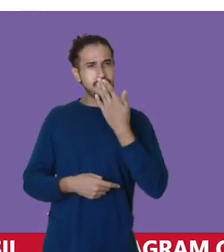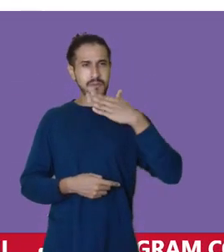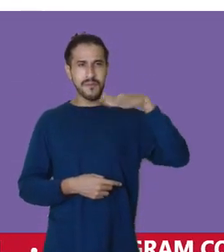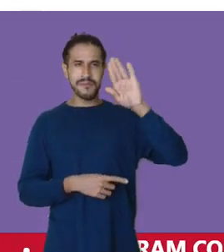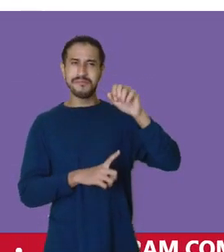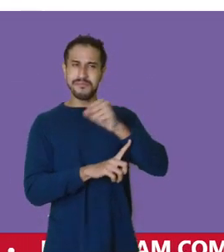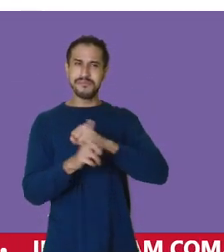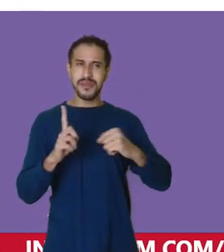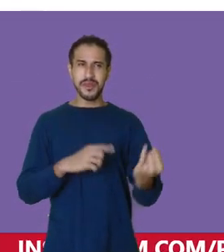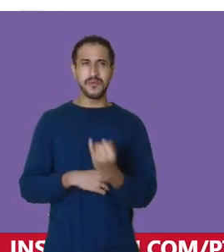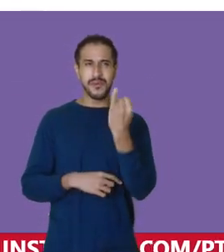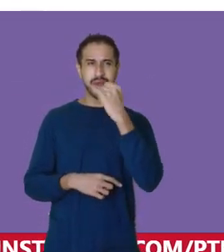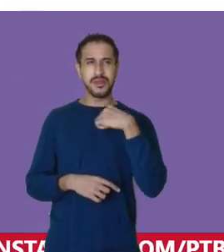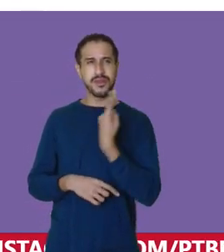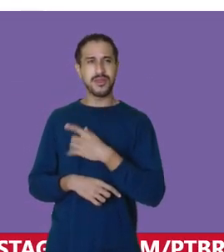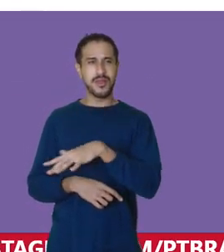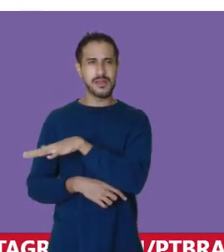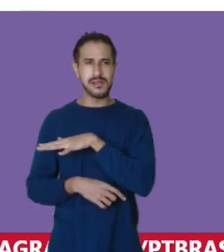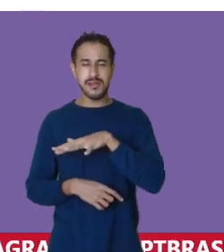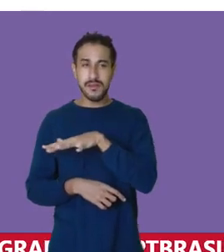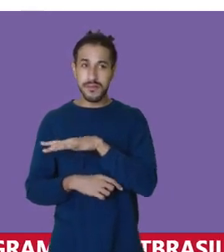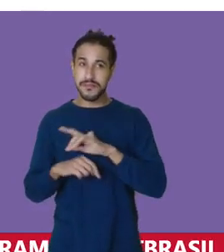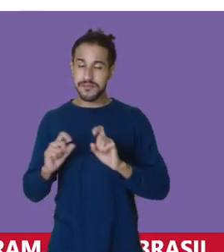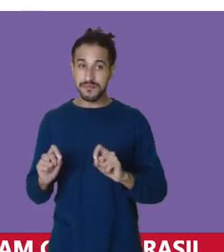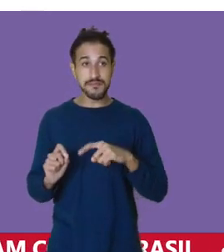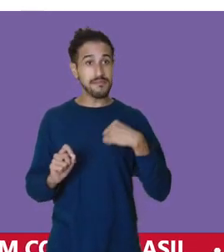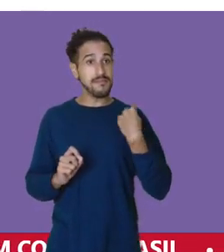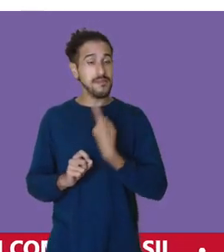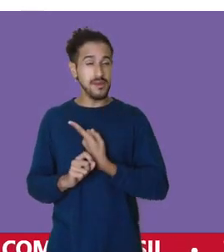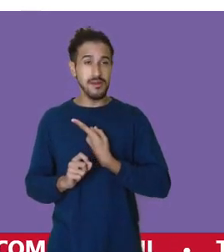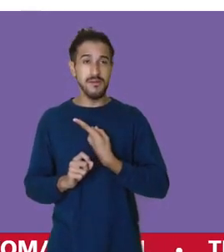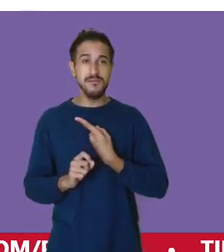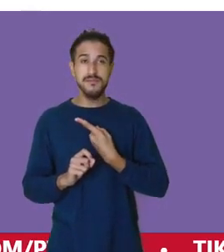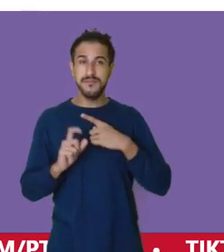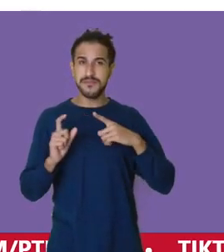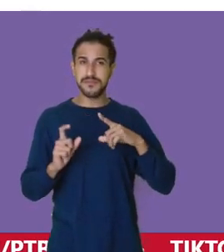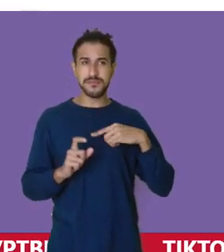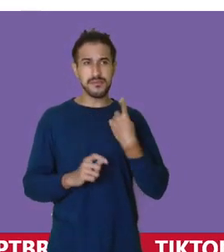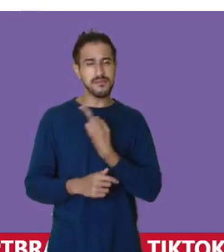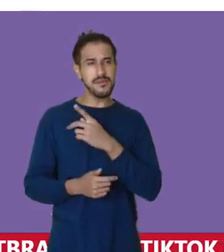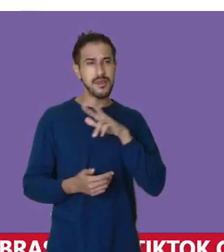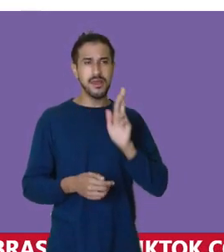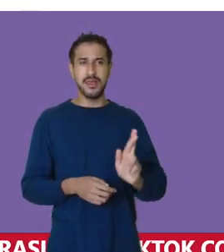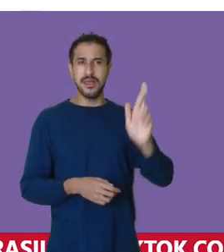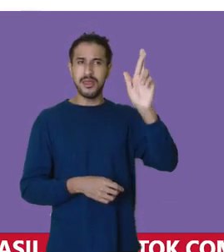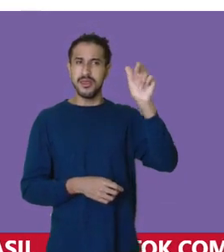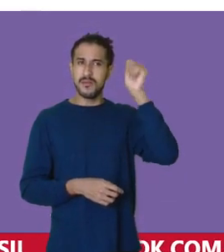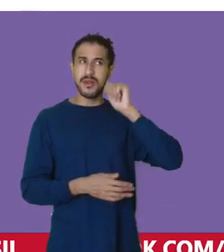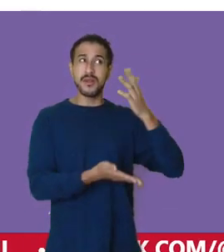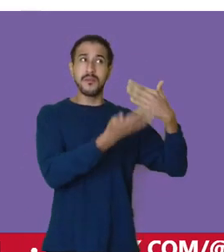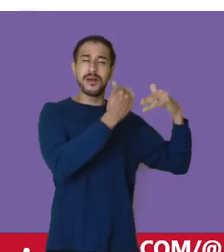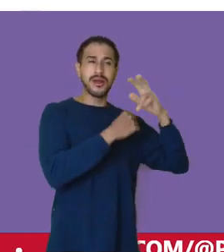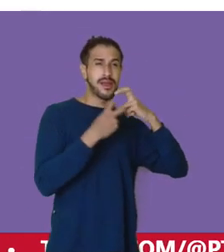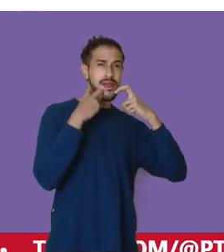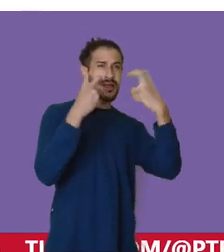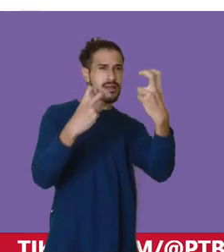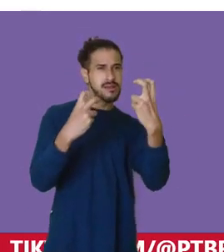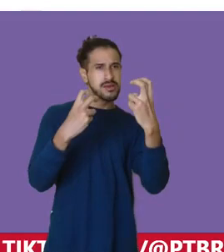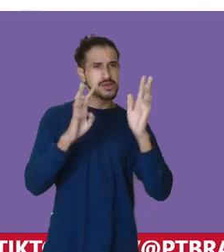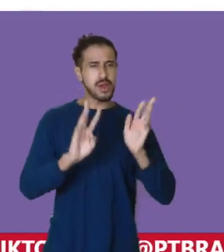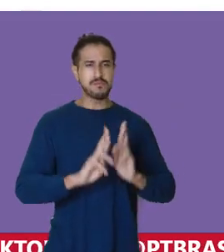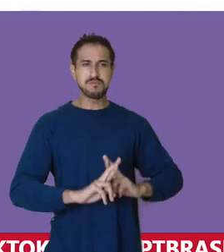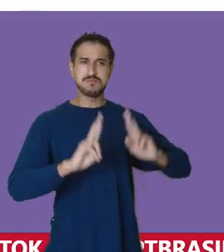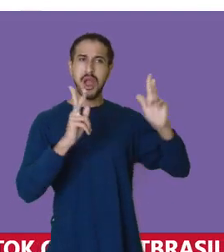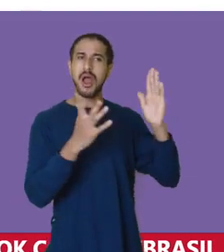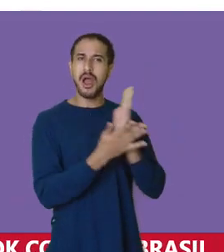muito importante na nossa área. Nós somos as vozes daquelas que gritavam e que faziam a diferença já há